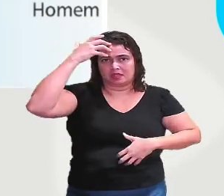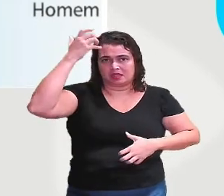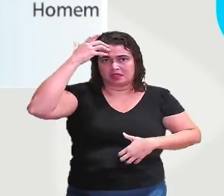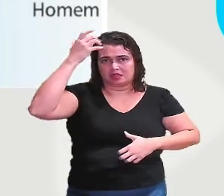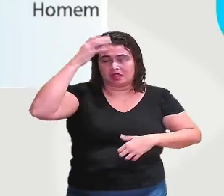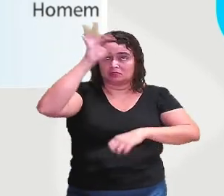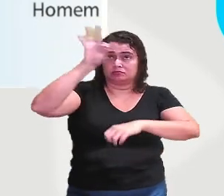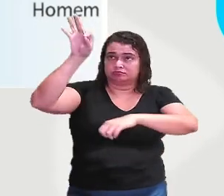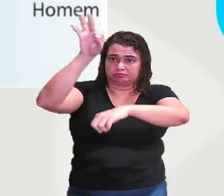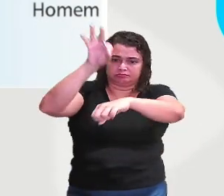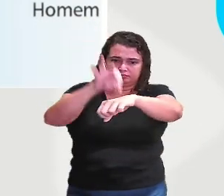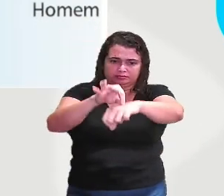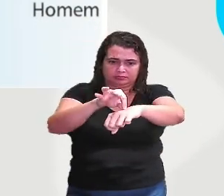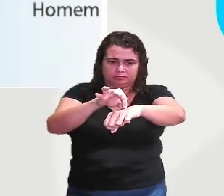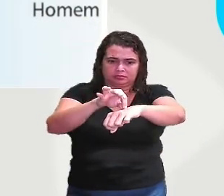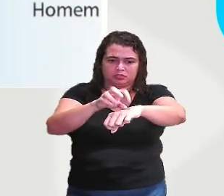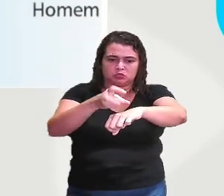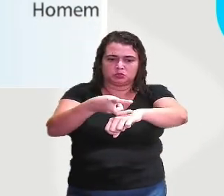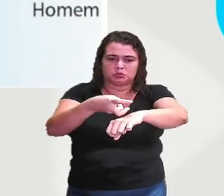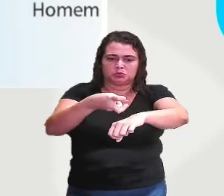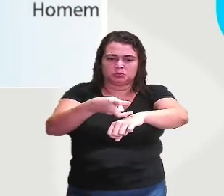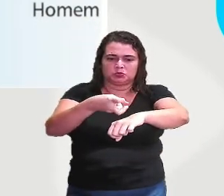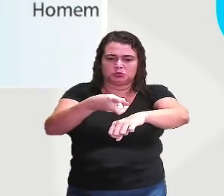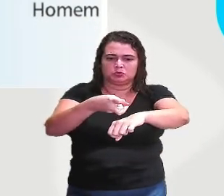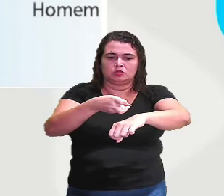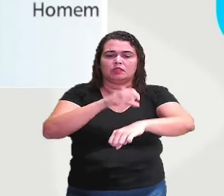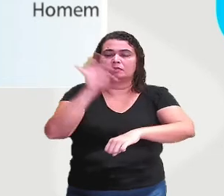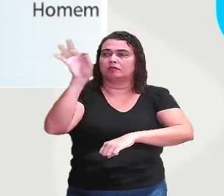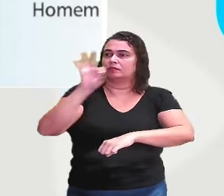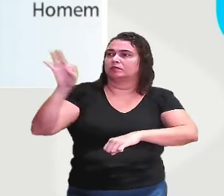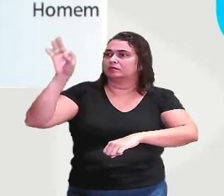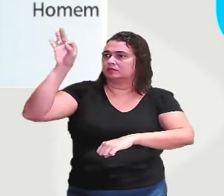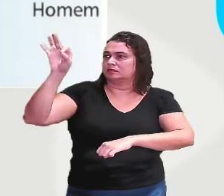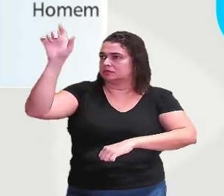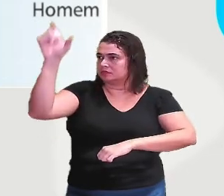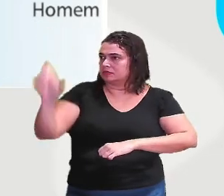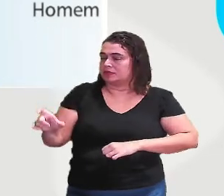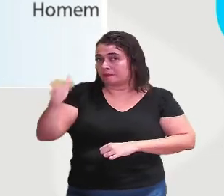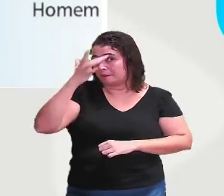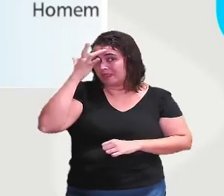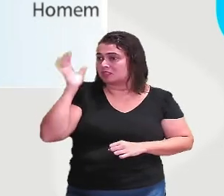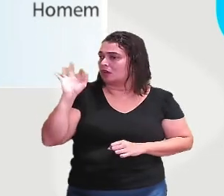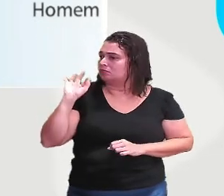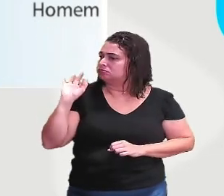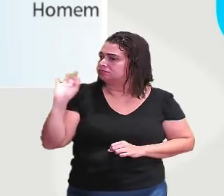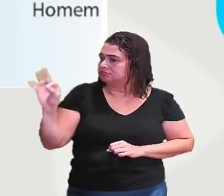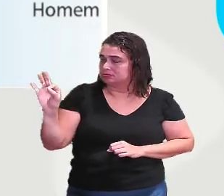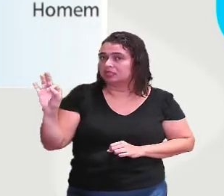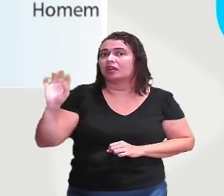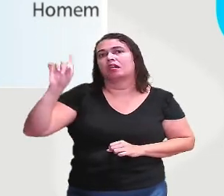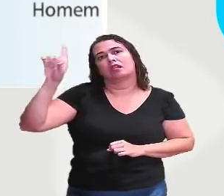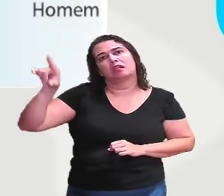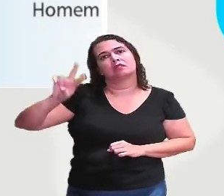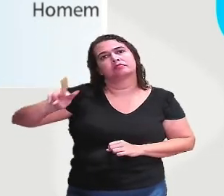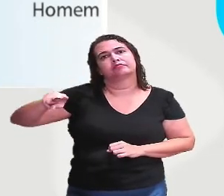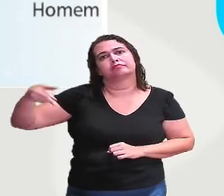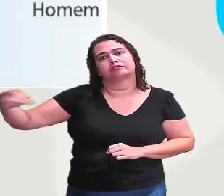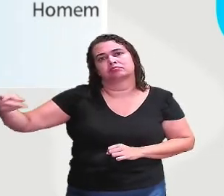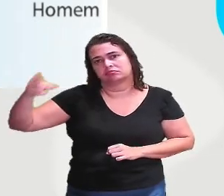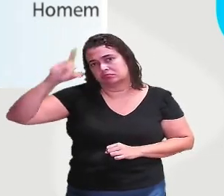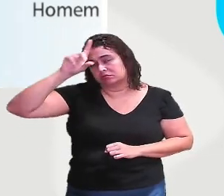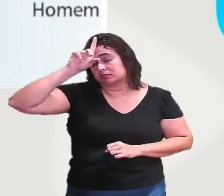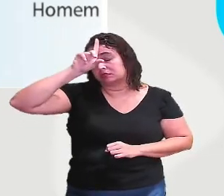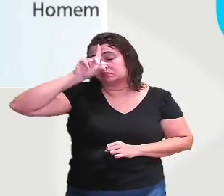pegar a doença, vai pegar a febre amarela. E claro que o Aedes aegypti, picando alguém que está com a doença, ela